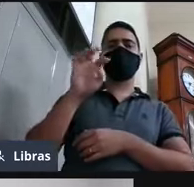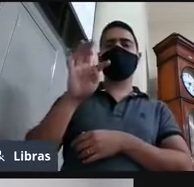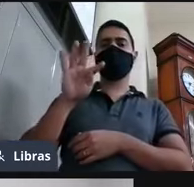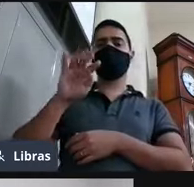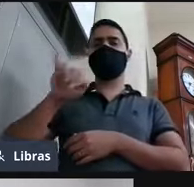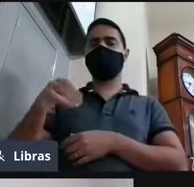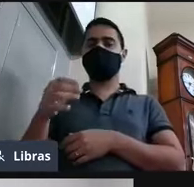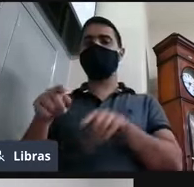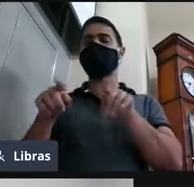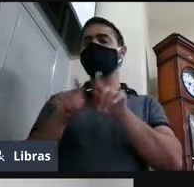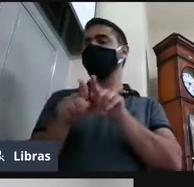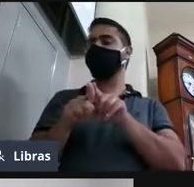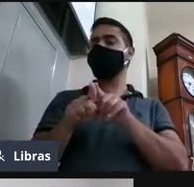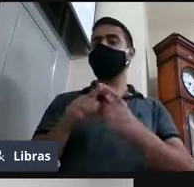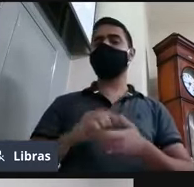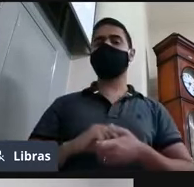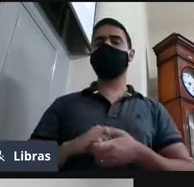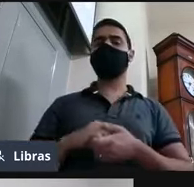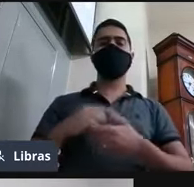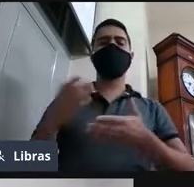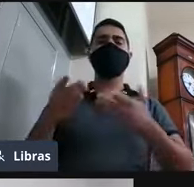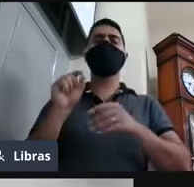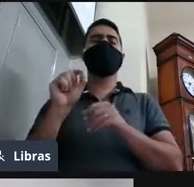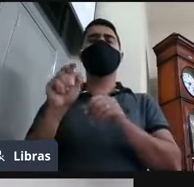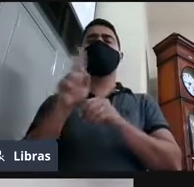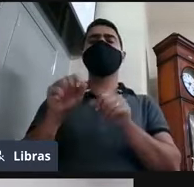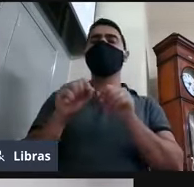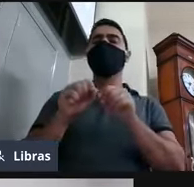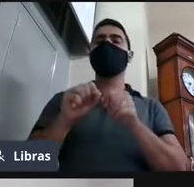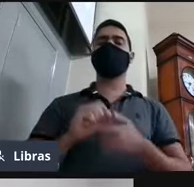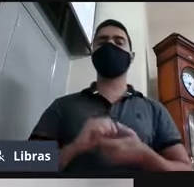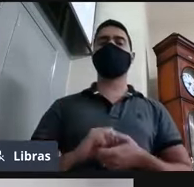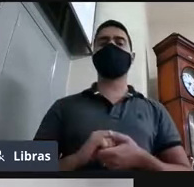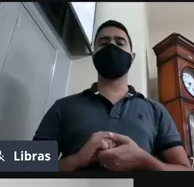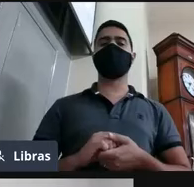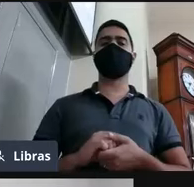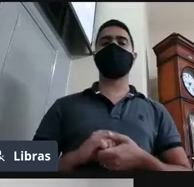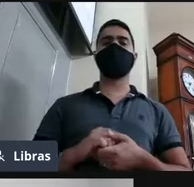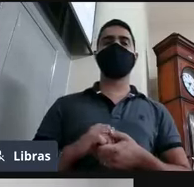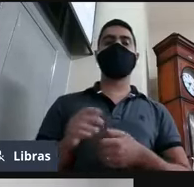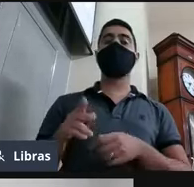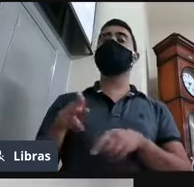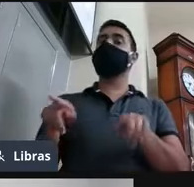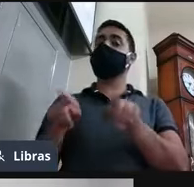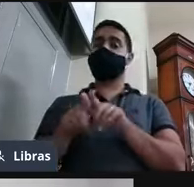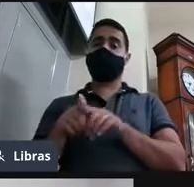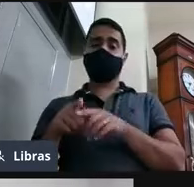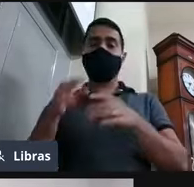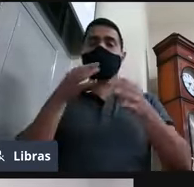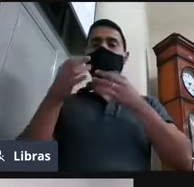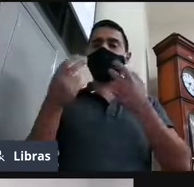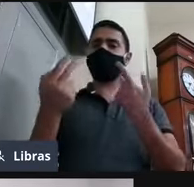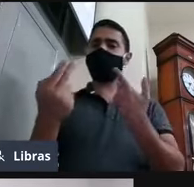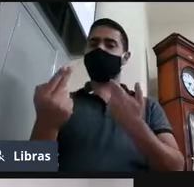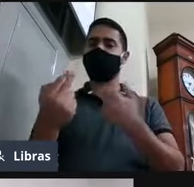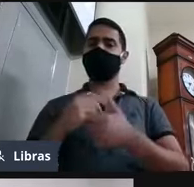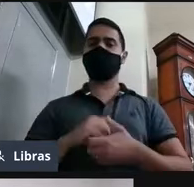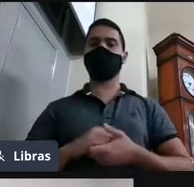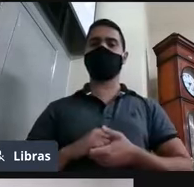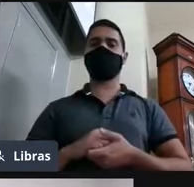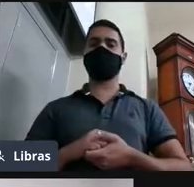necessidade de fundamentação, motivação do julgamento ao determinado. De mais a mais, seguindo a mesma linha, o Tribunal de Justiça de Minas também